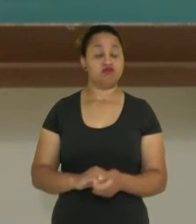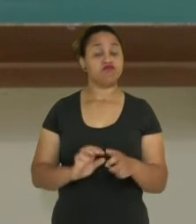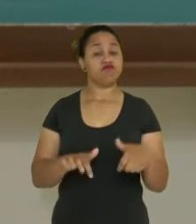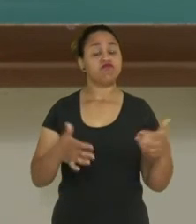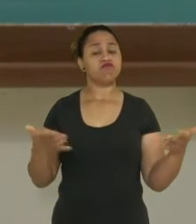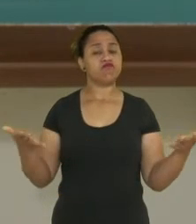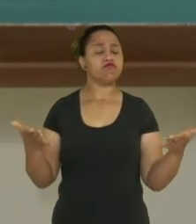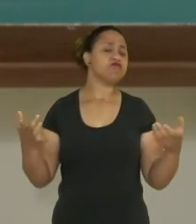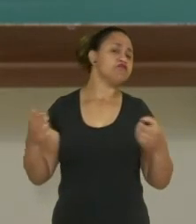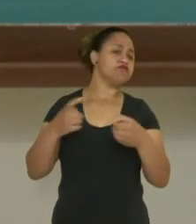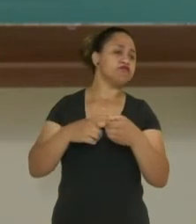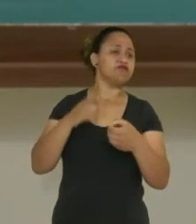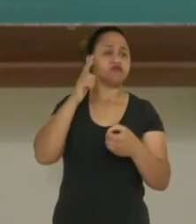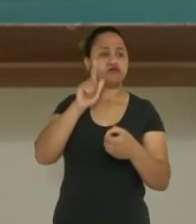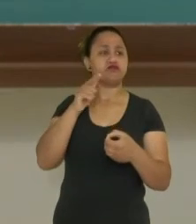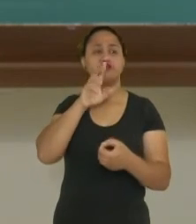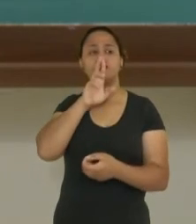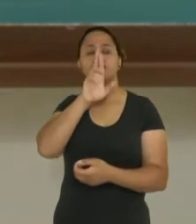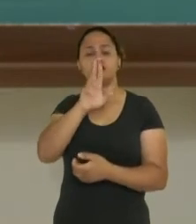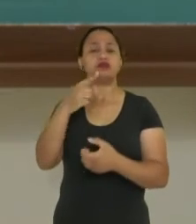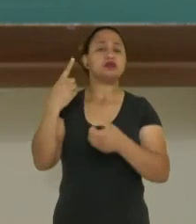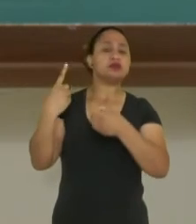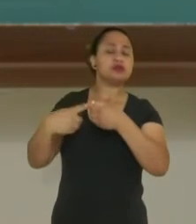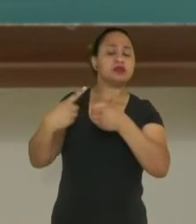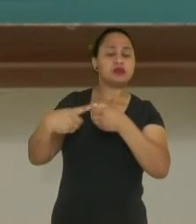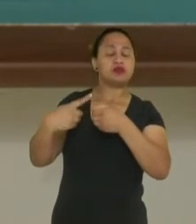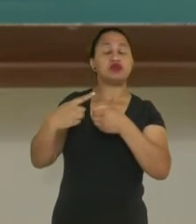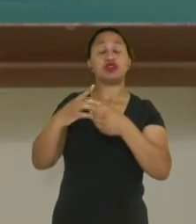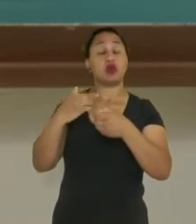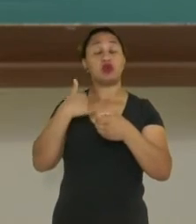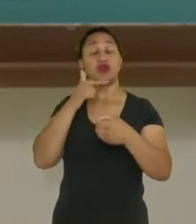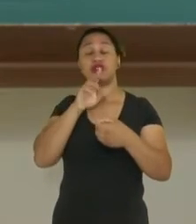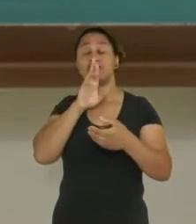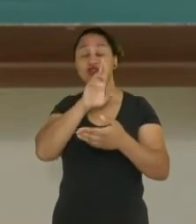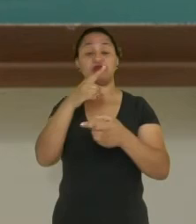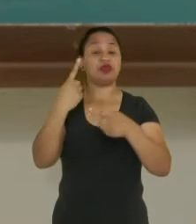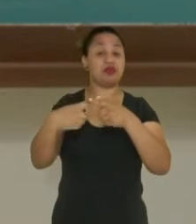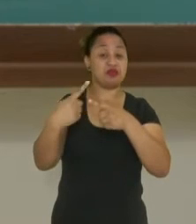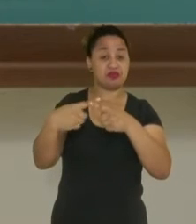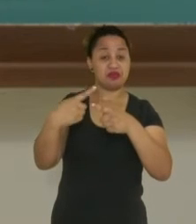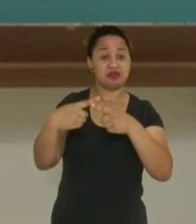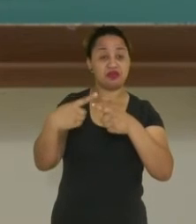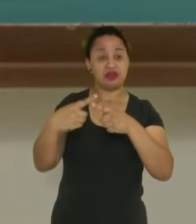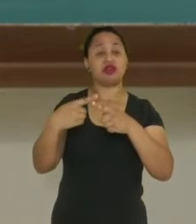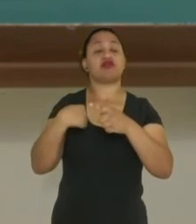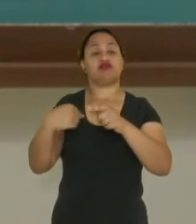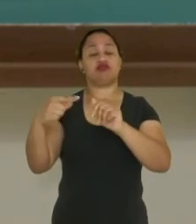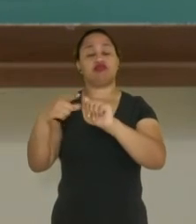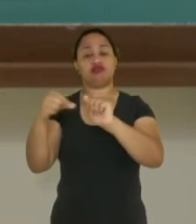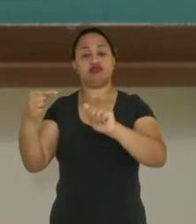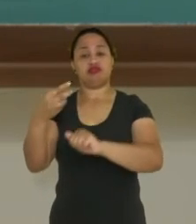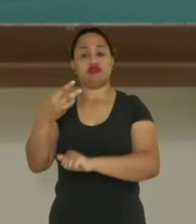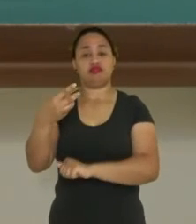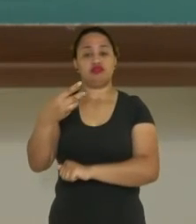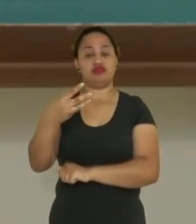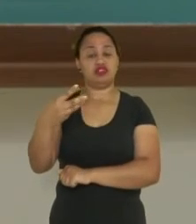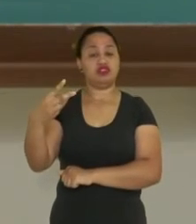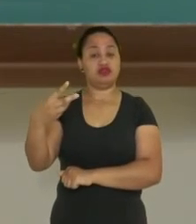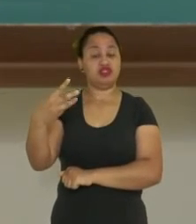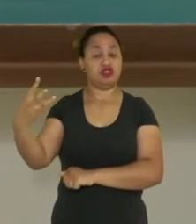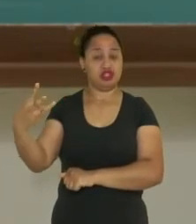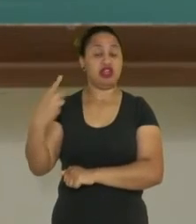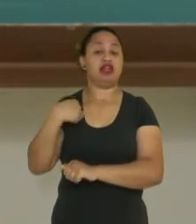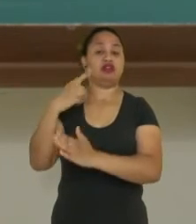Retornamos. Pensou, conseguiu responder por que a Declaração Universal, nesse artigo 23, e o Estatuto da Criança e